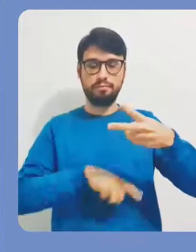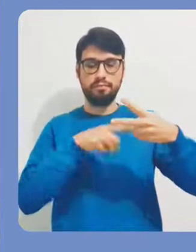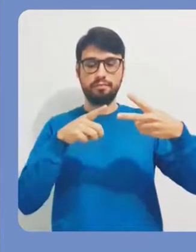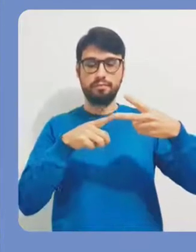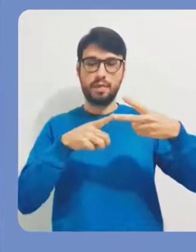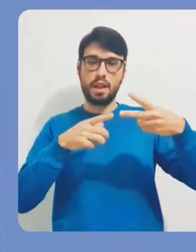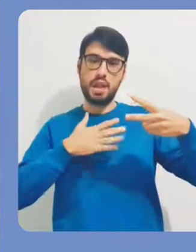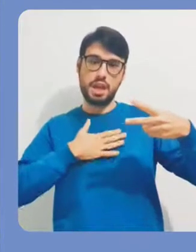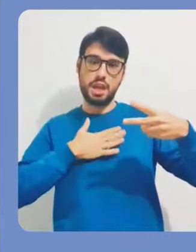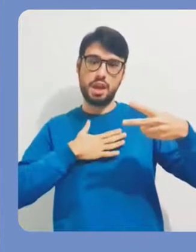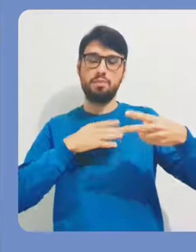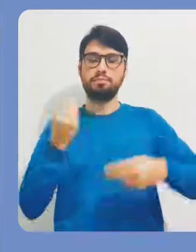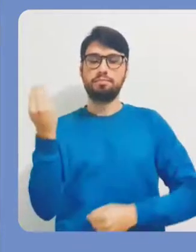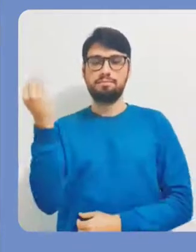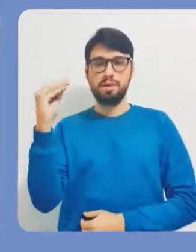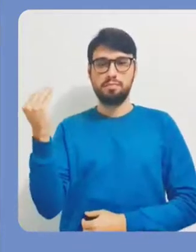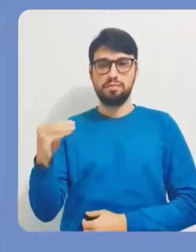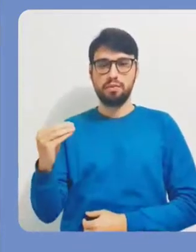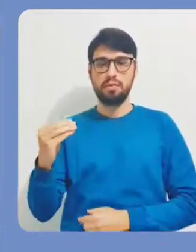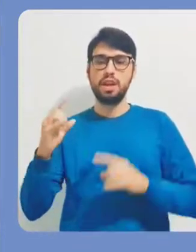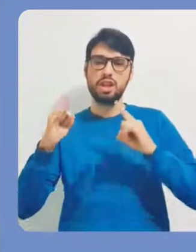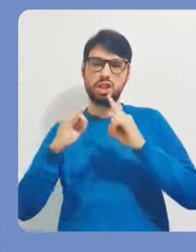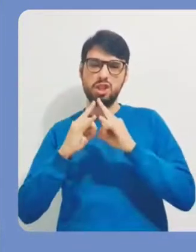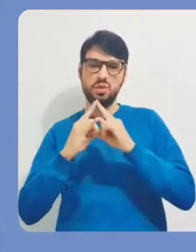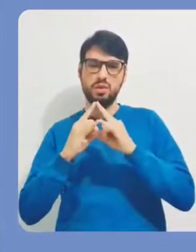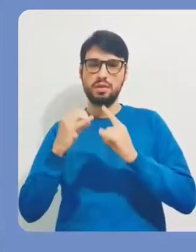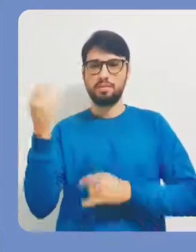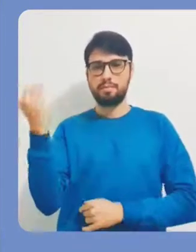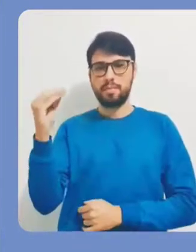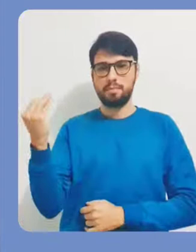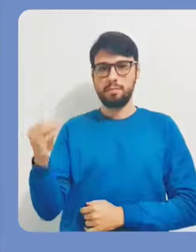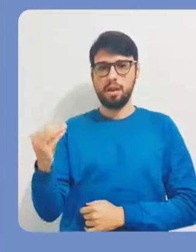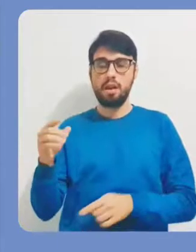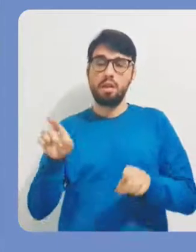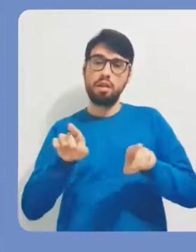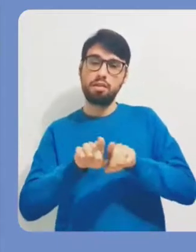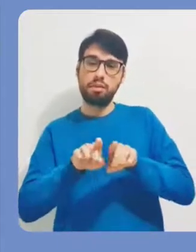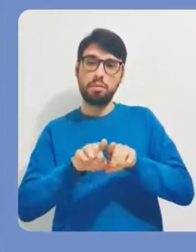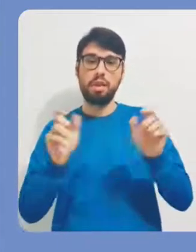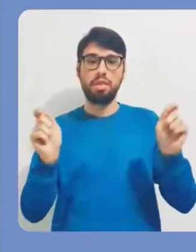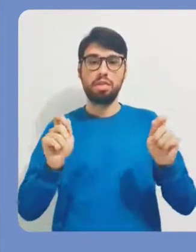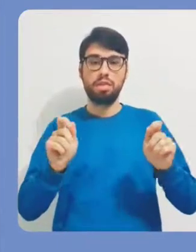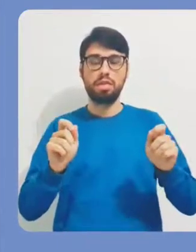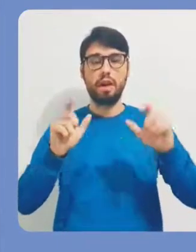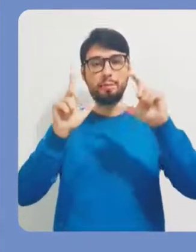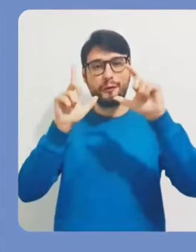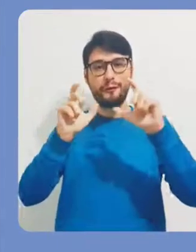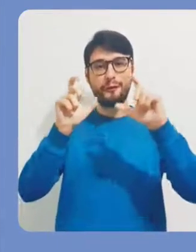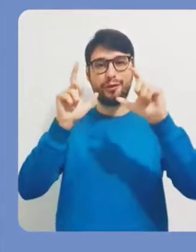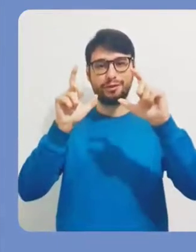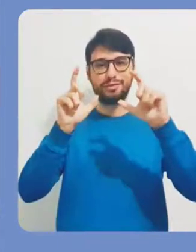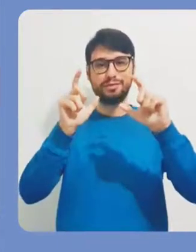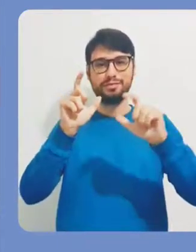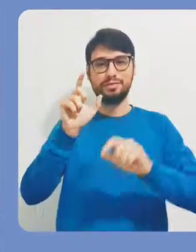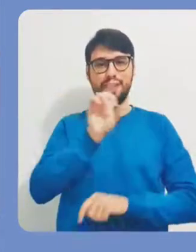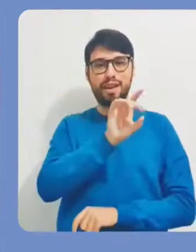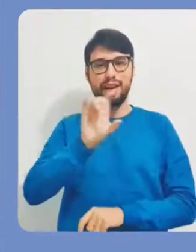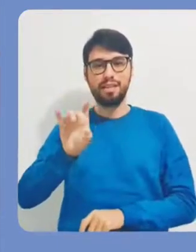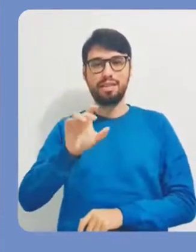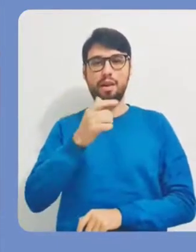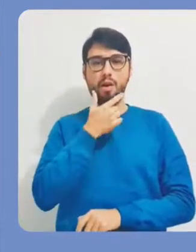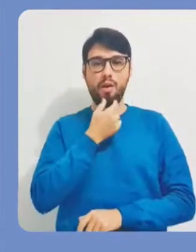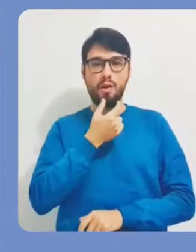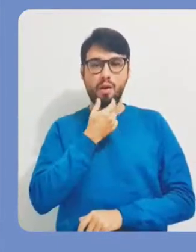dois palestrantes, as suas instituições de origem, e a gente pode colocar uma imagem, né? Uma imagem do professor